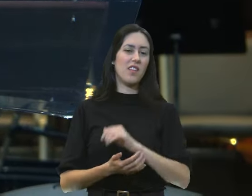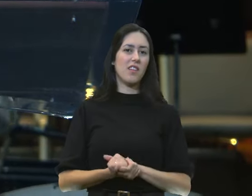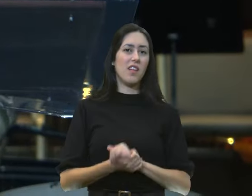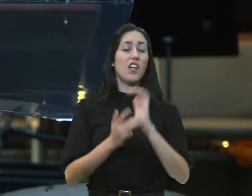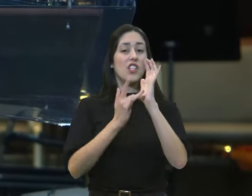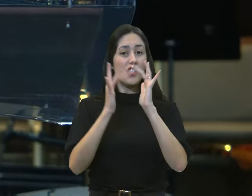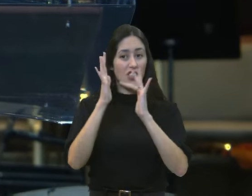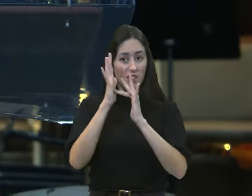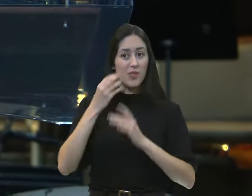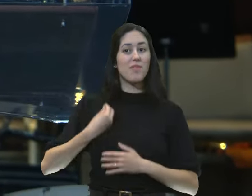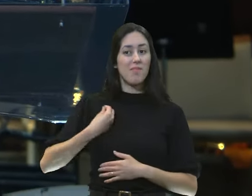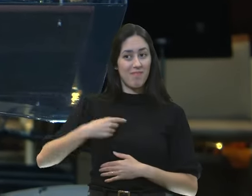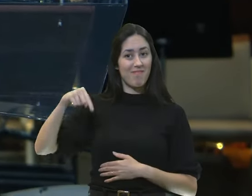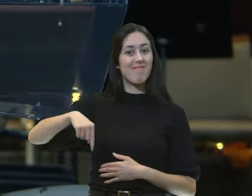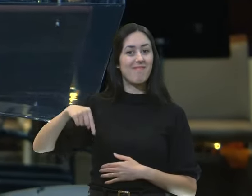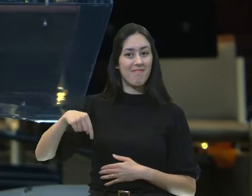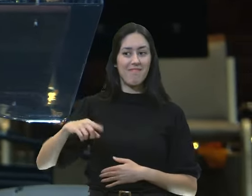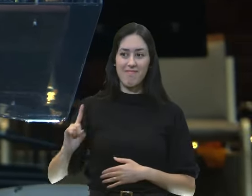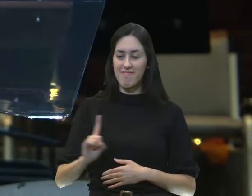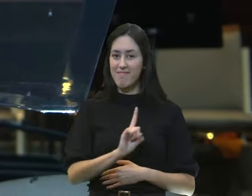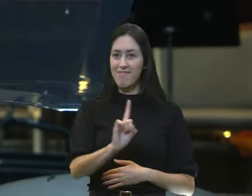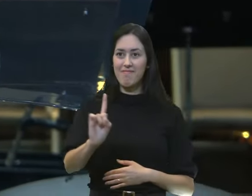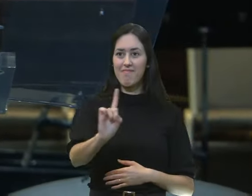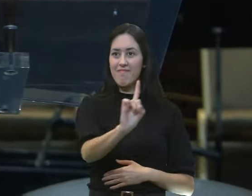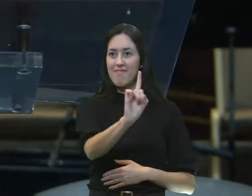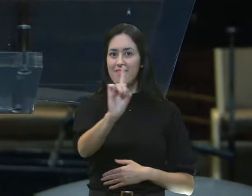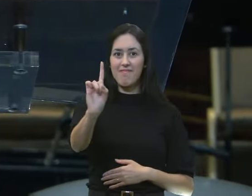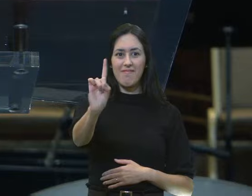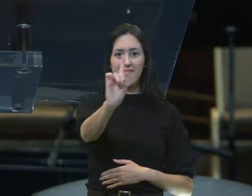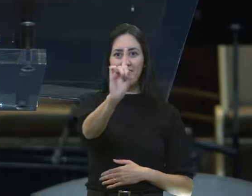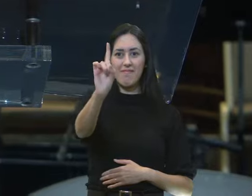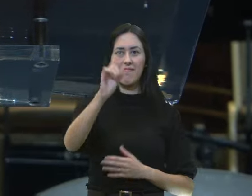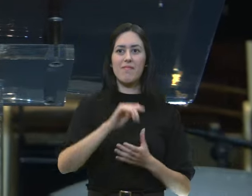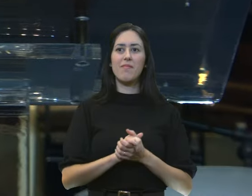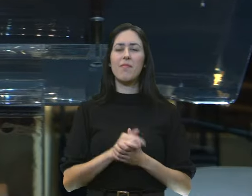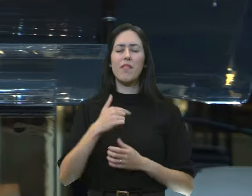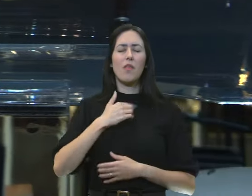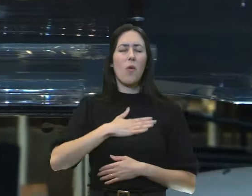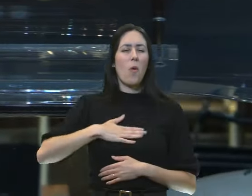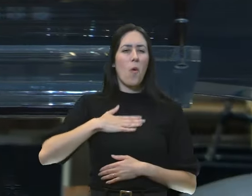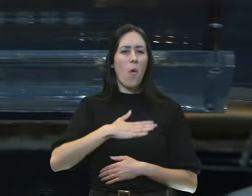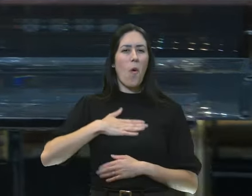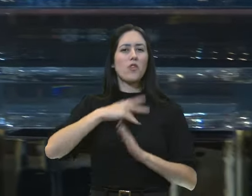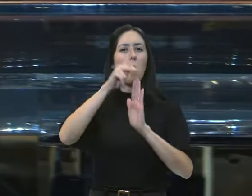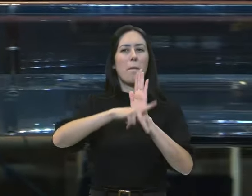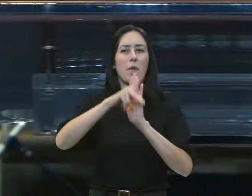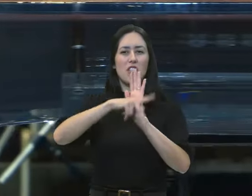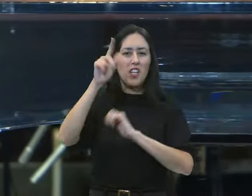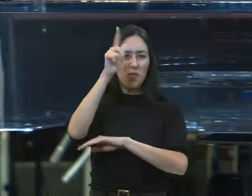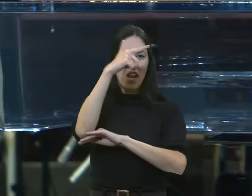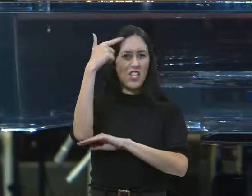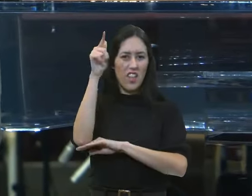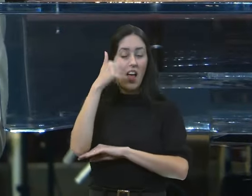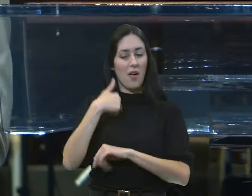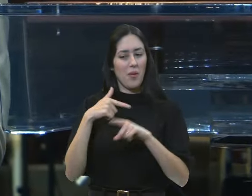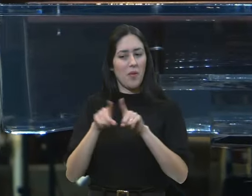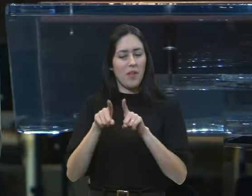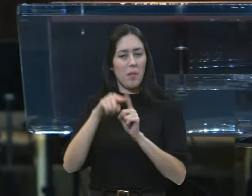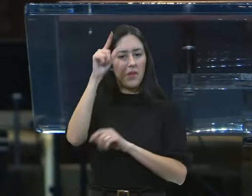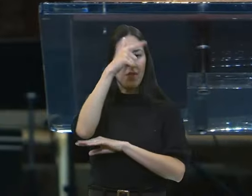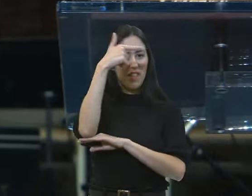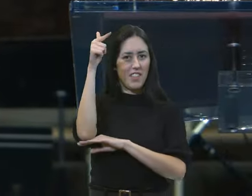está passando por esse lugar. Sabe, uma das coisas que eu mais gosto no projeto dos legendários, eu também sou, né? A